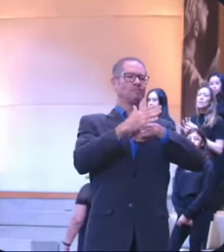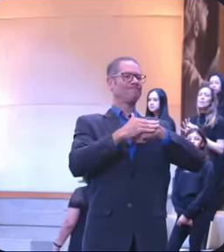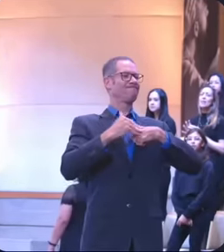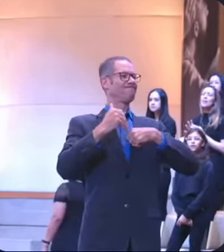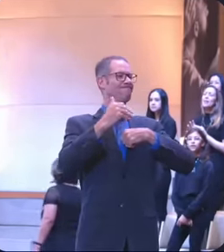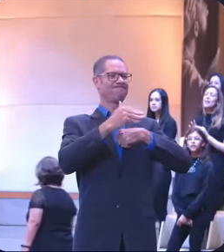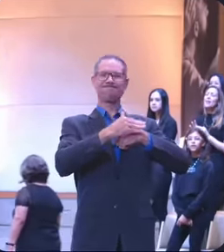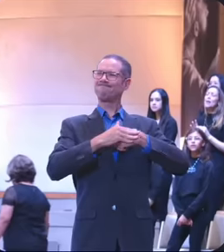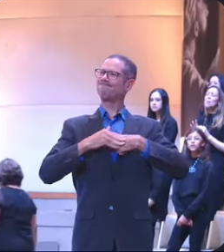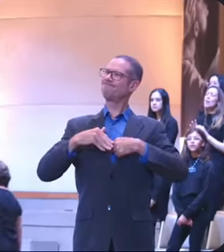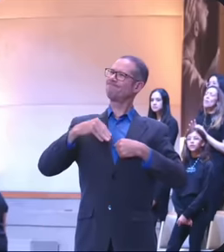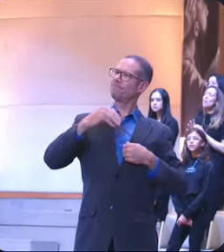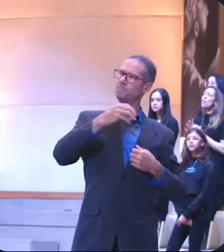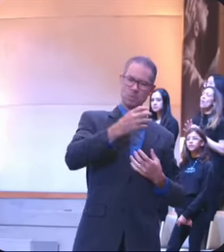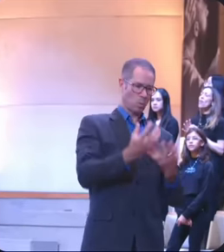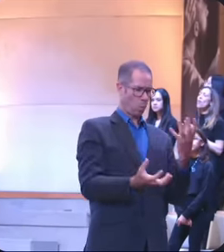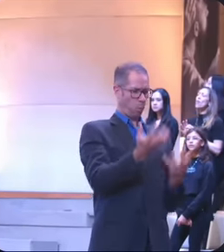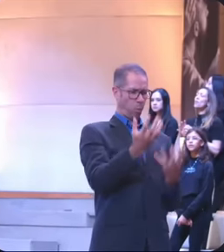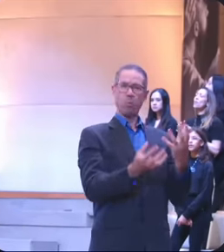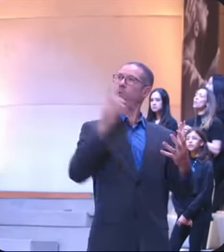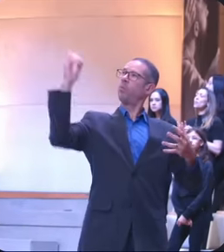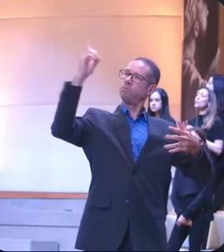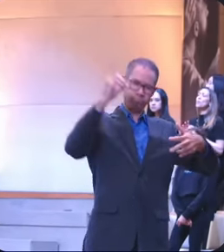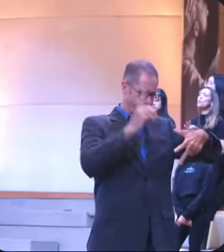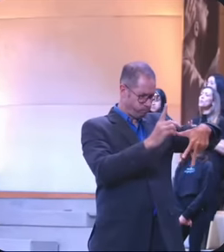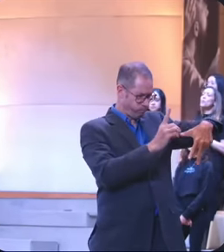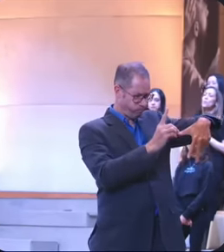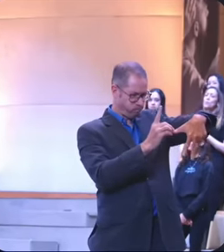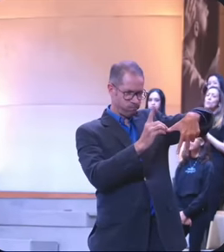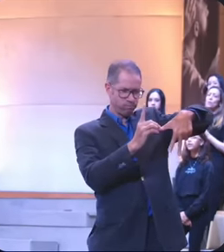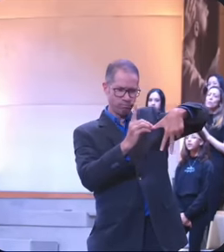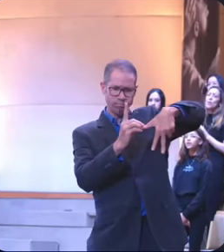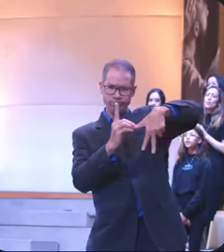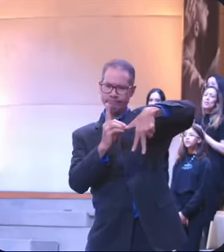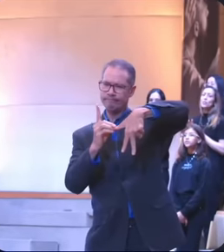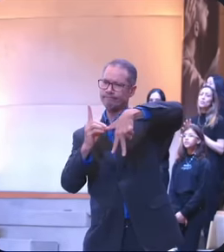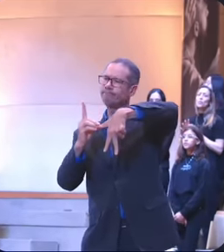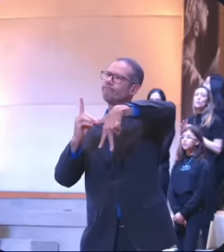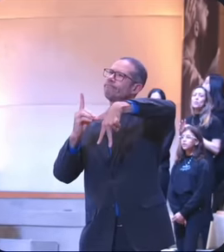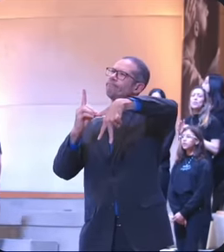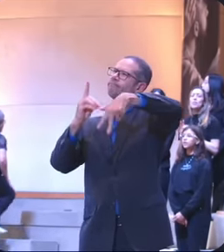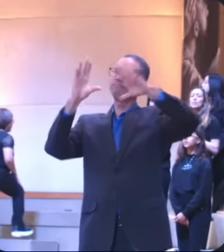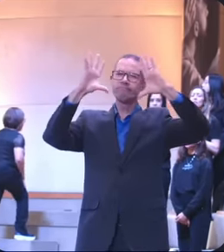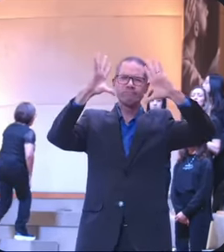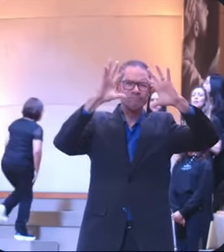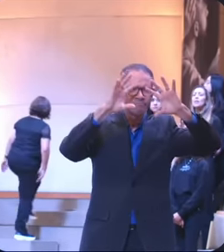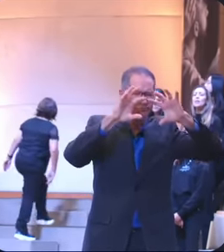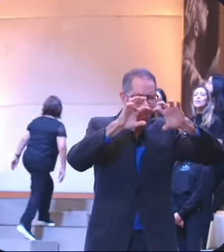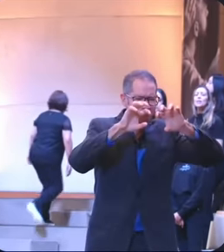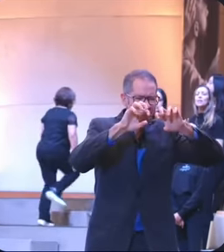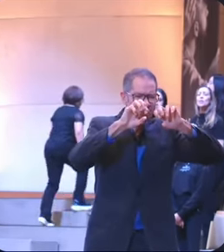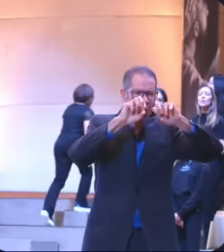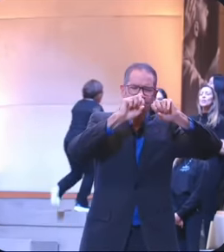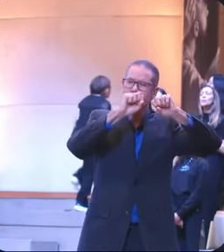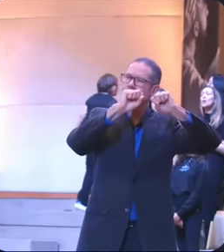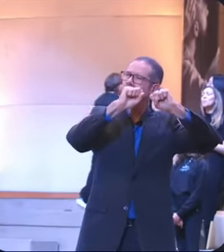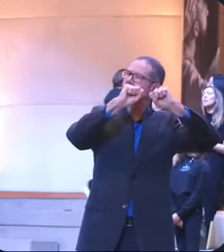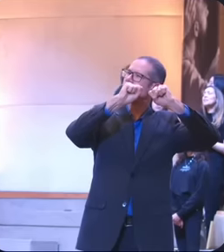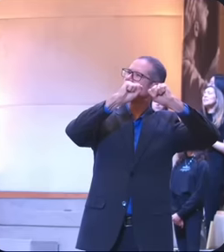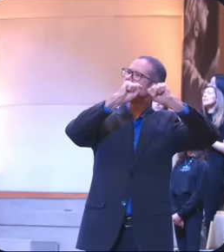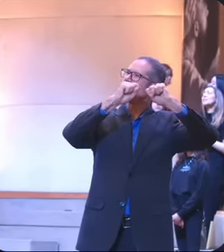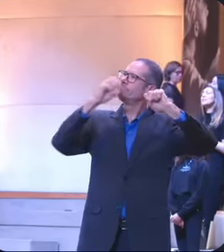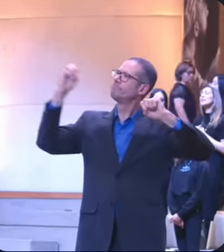que me guia em meio ao fogo, na escuridão,